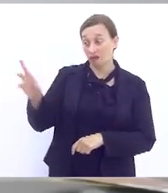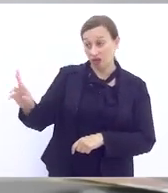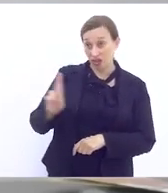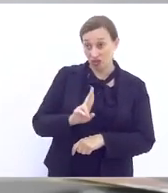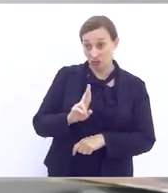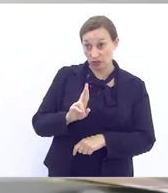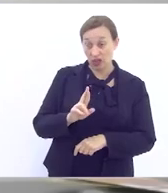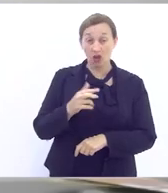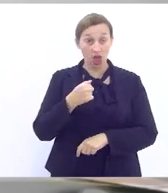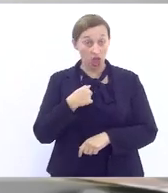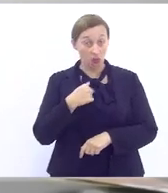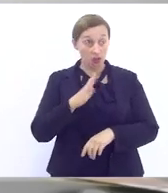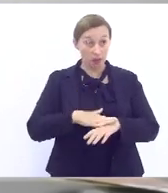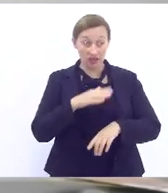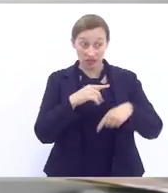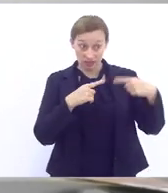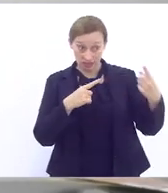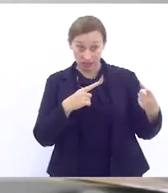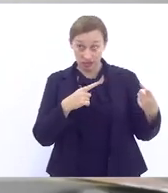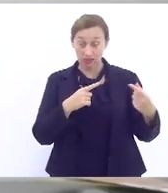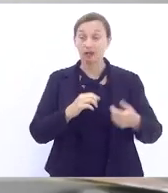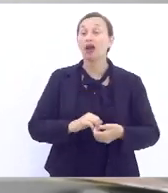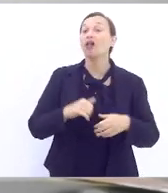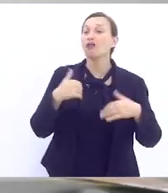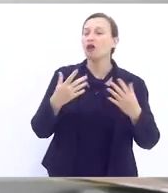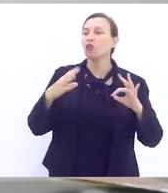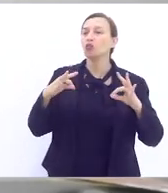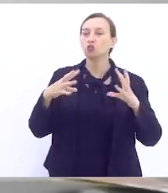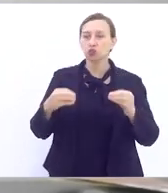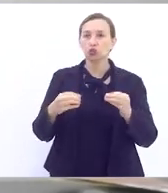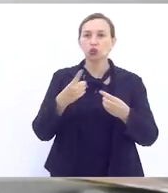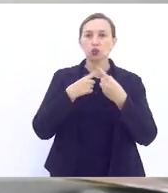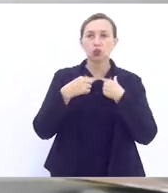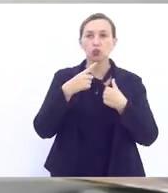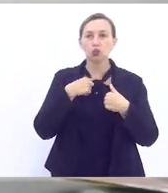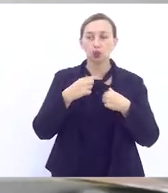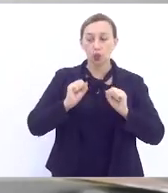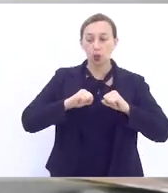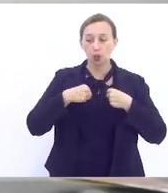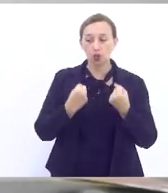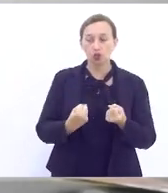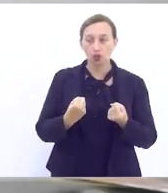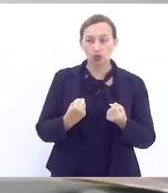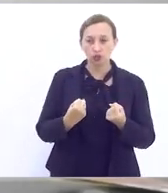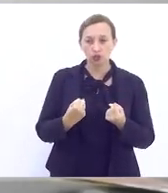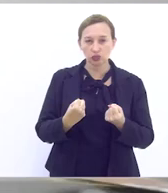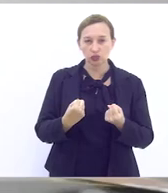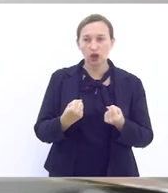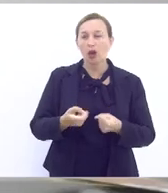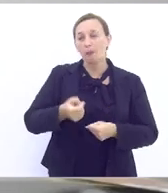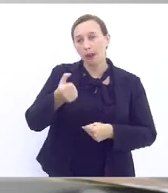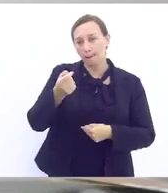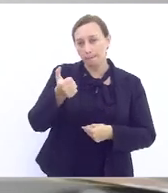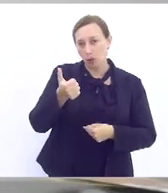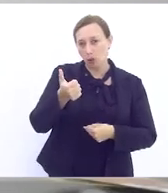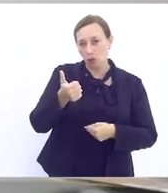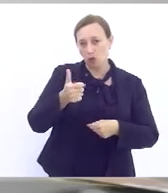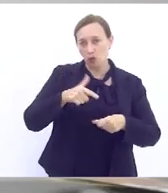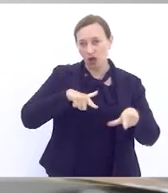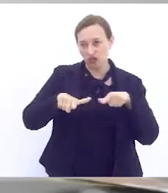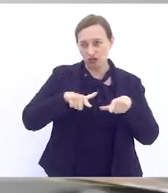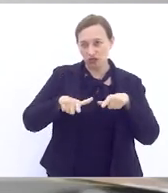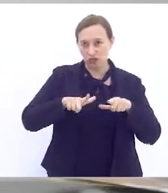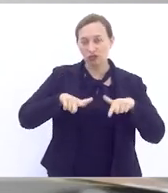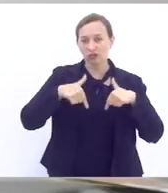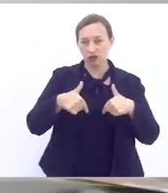e mais eu com toda boa vontade é um esforço orgulho para pouca movimentação